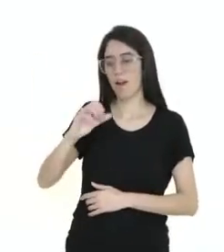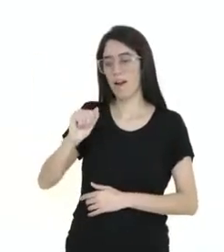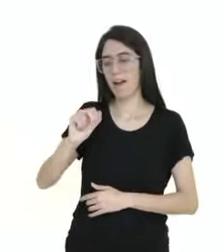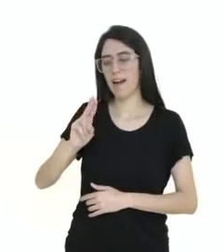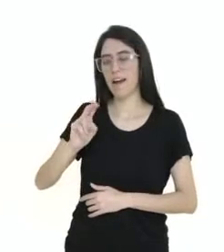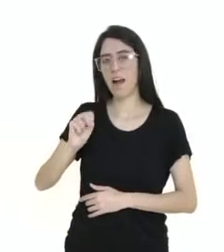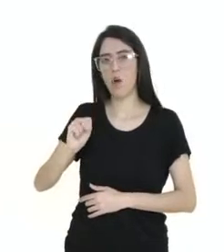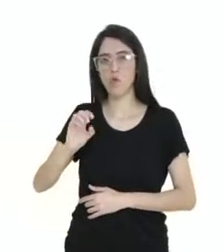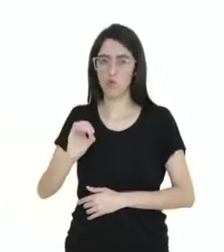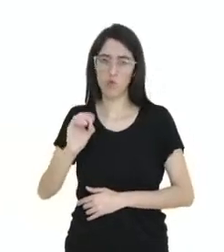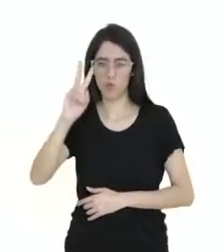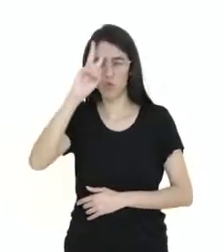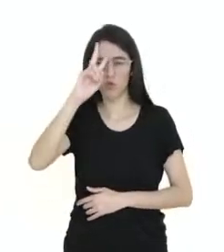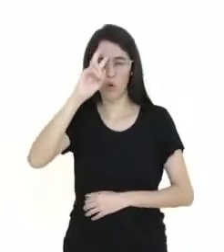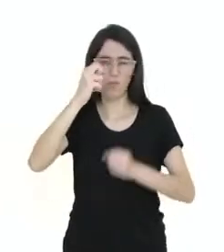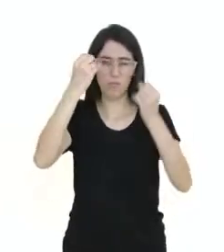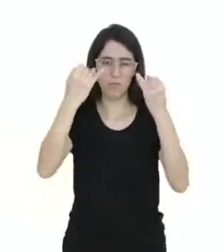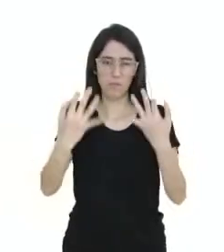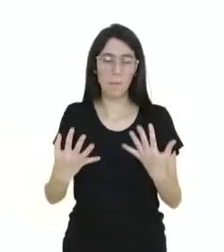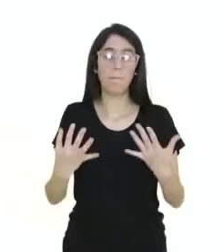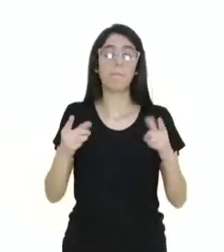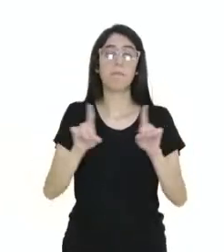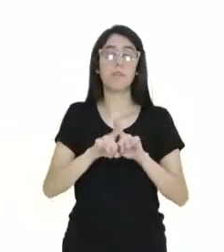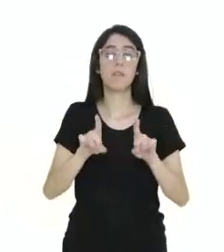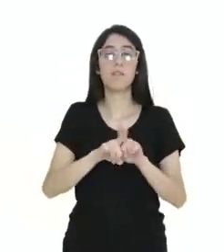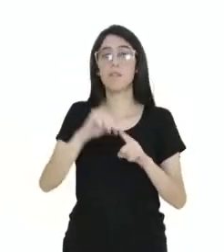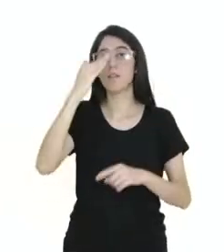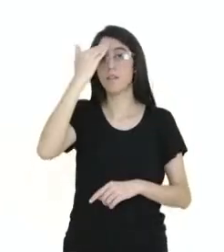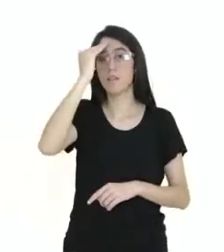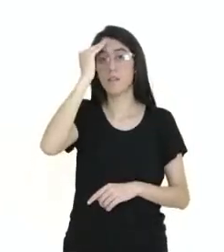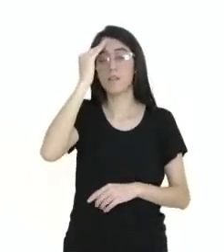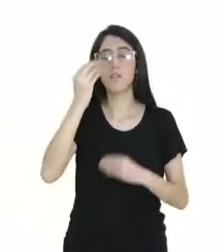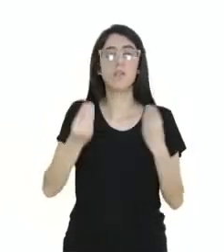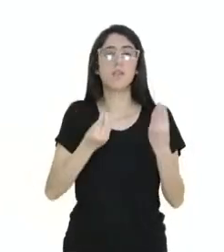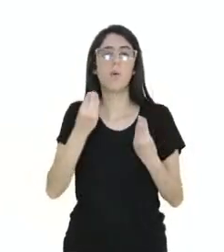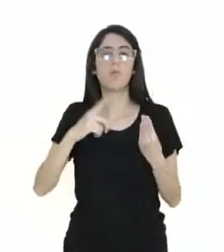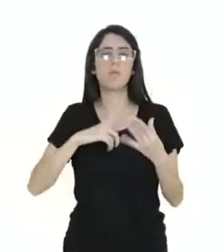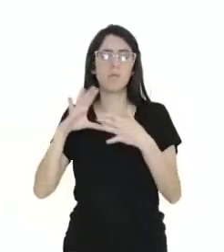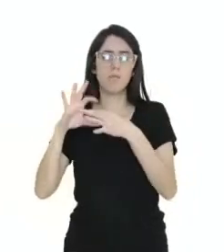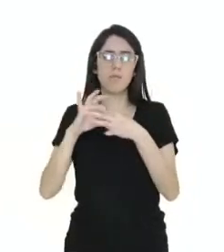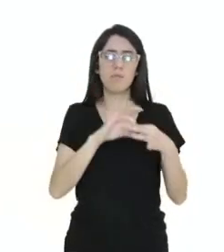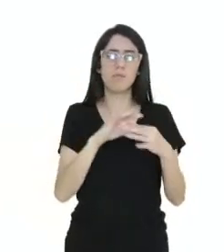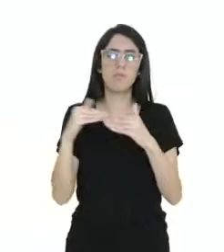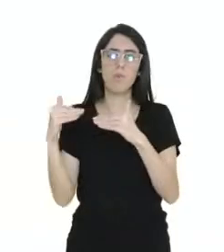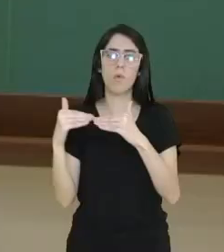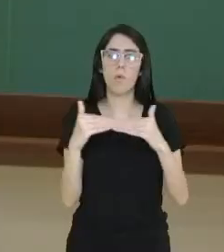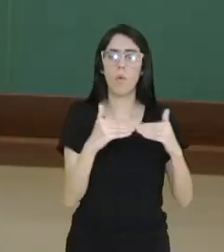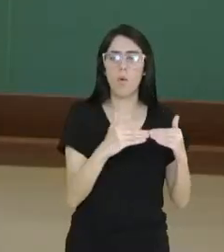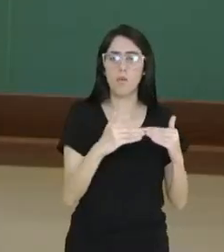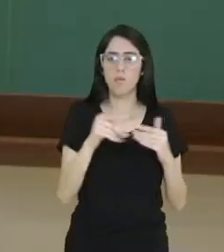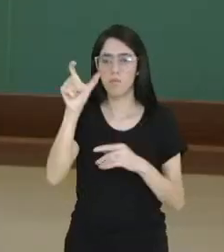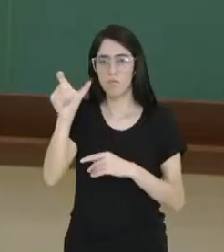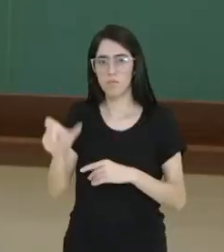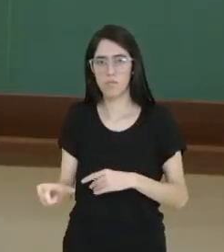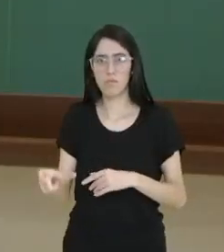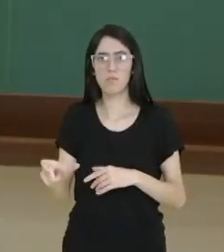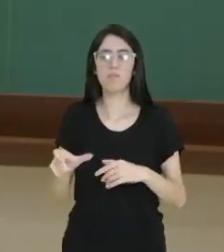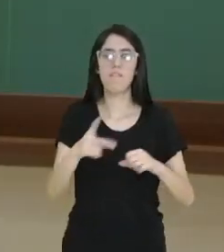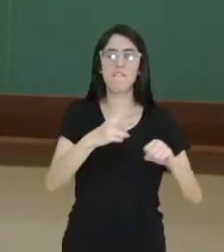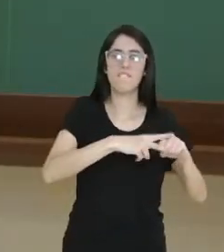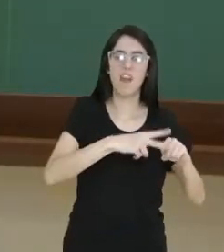certo? Vamos também compreender a relação de concordância entre o sujeito e o verbo.